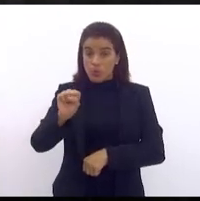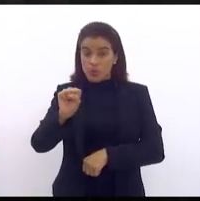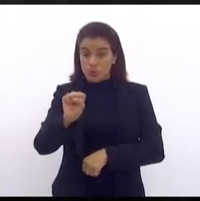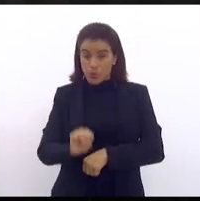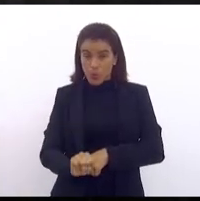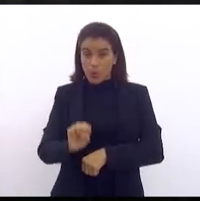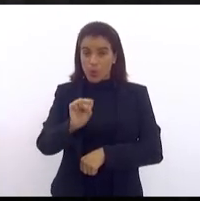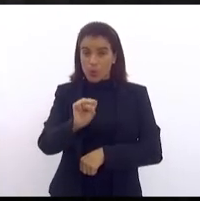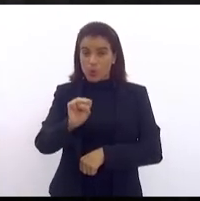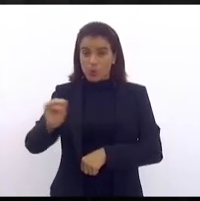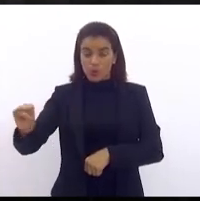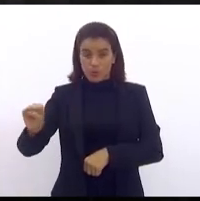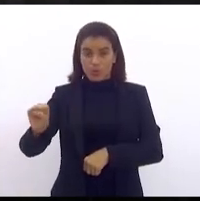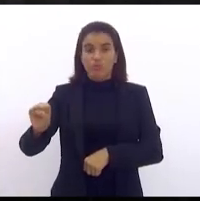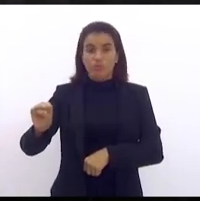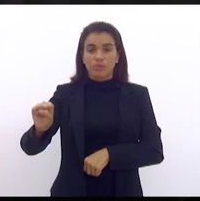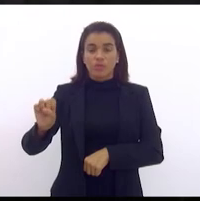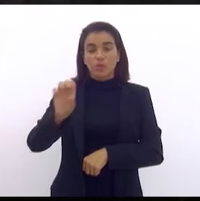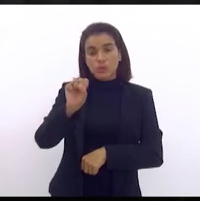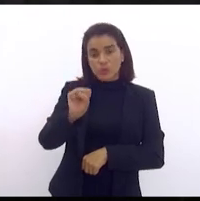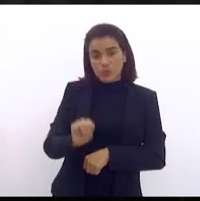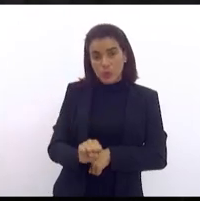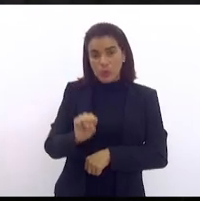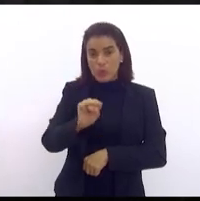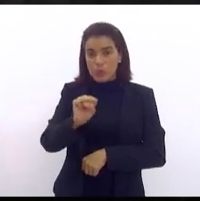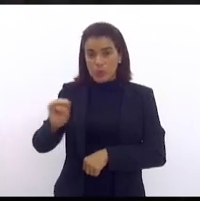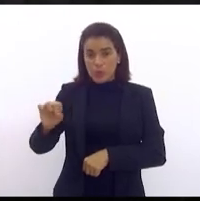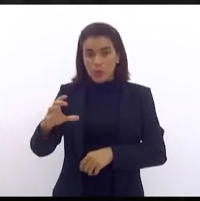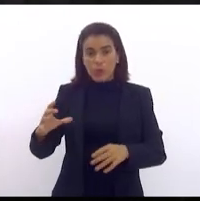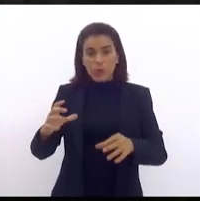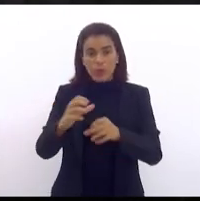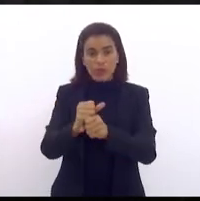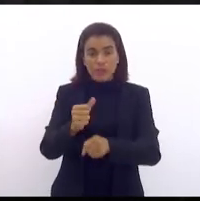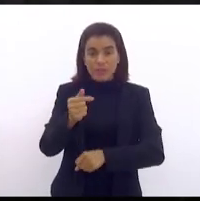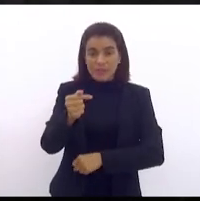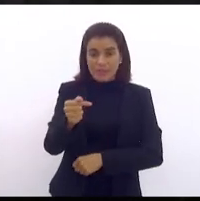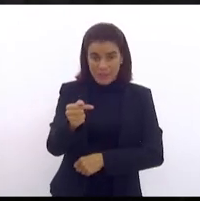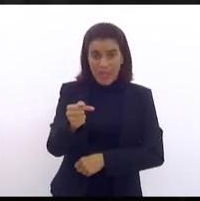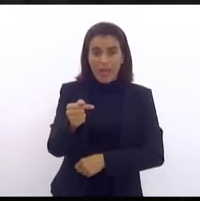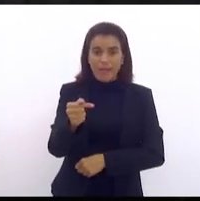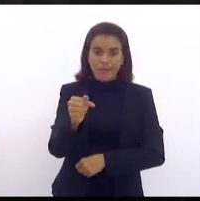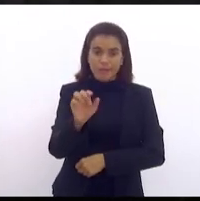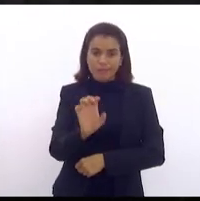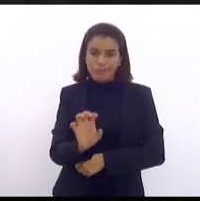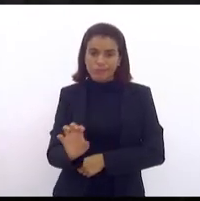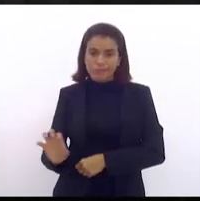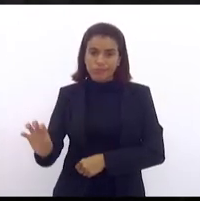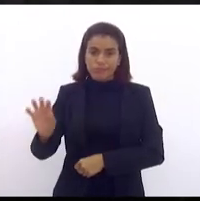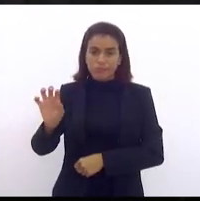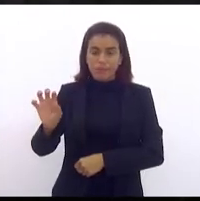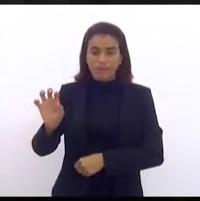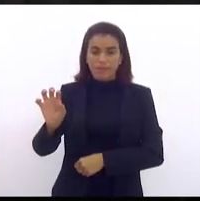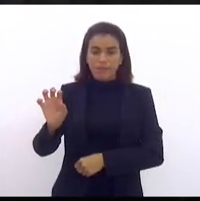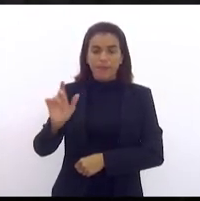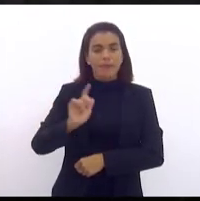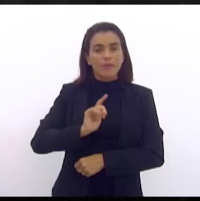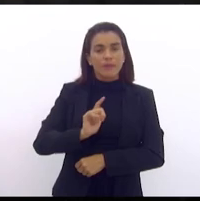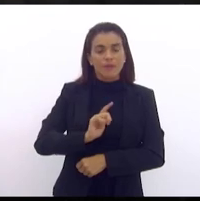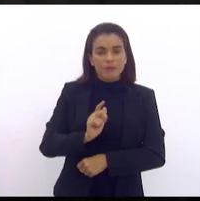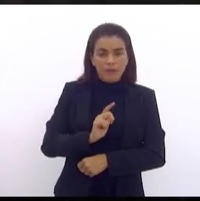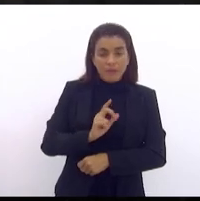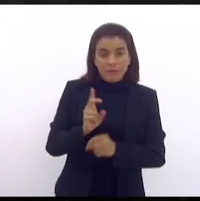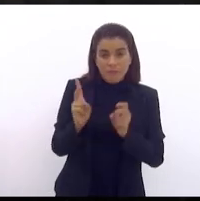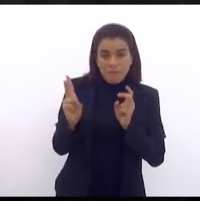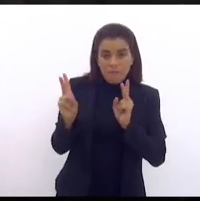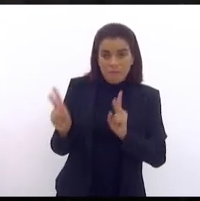para que todo Sul sudeste que são sete unidades federativas tivessem o